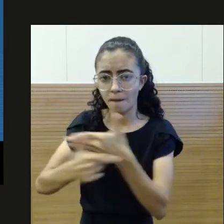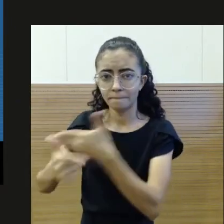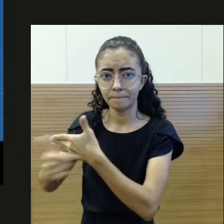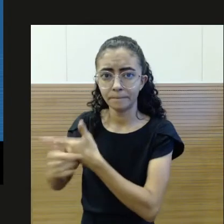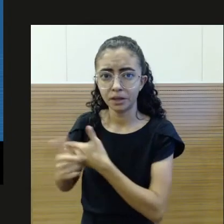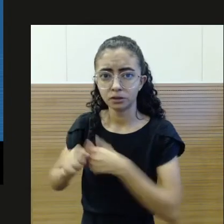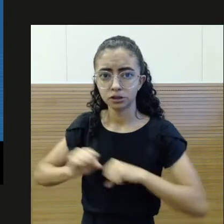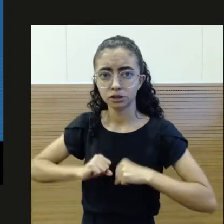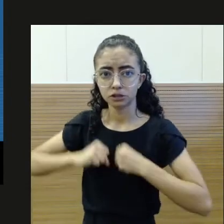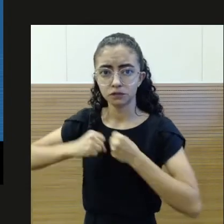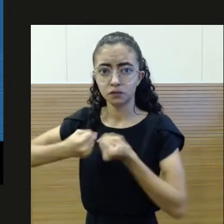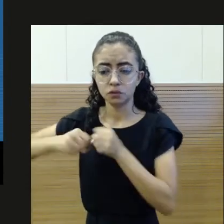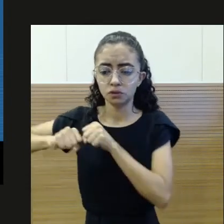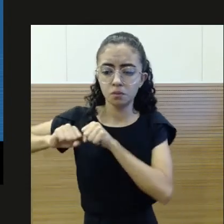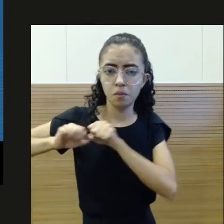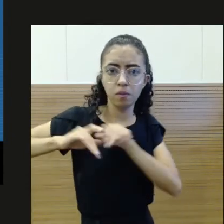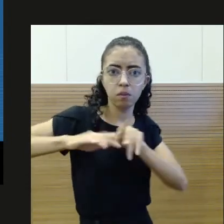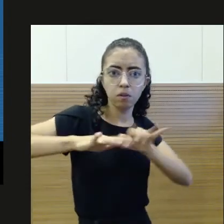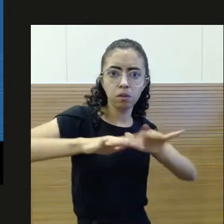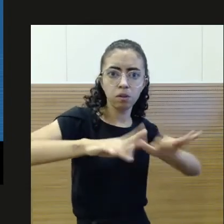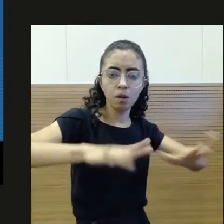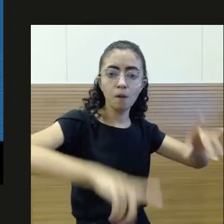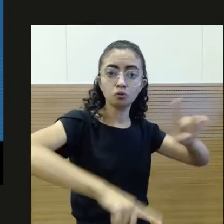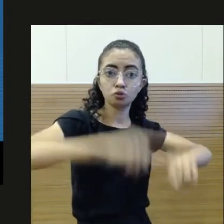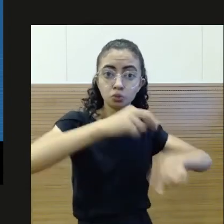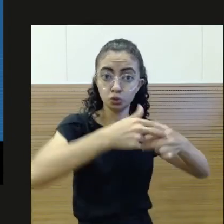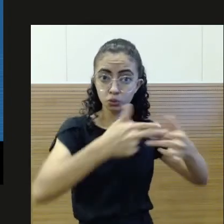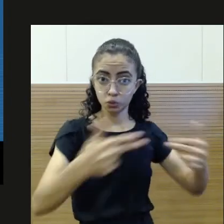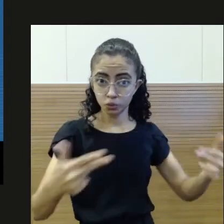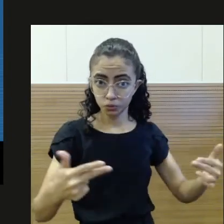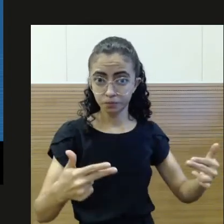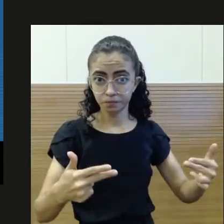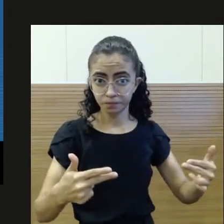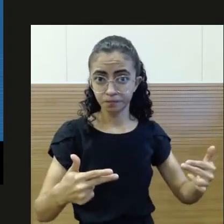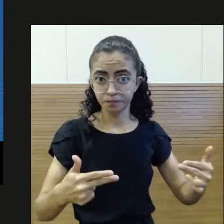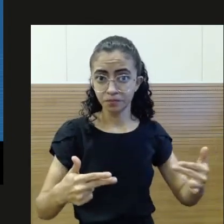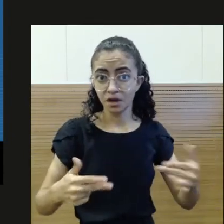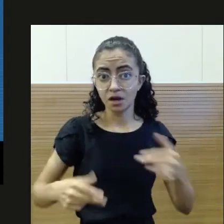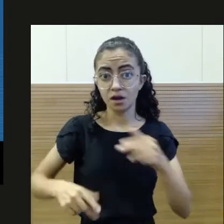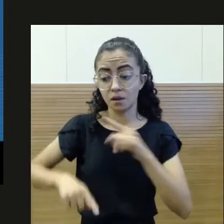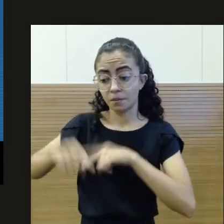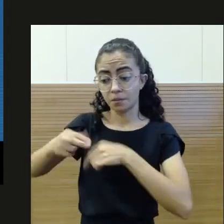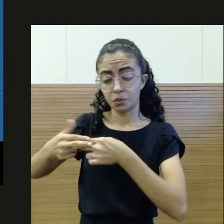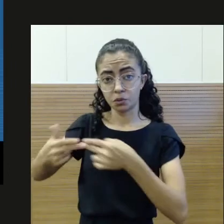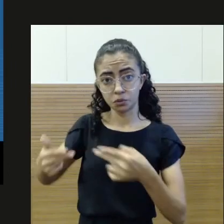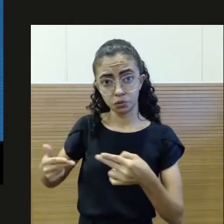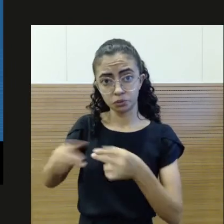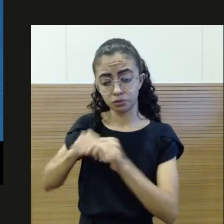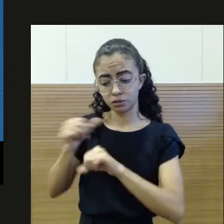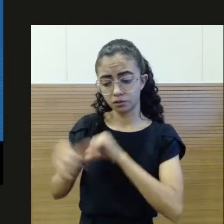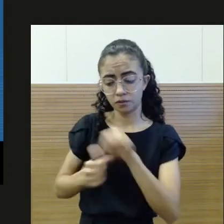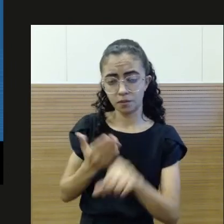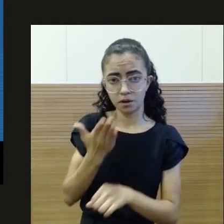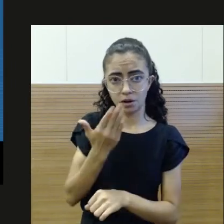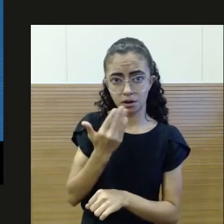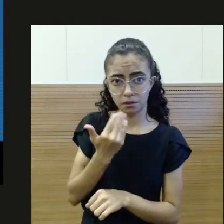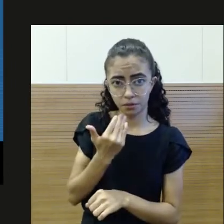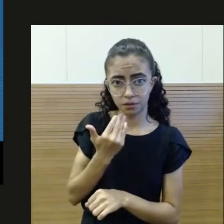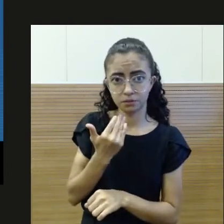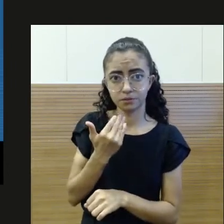expandir a presença desses produtos e fazer com que esses produtos sejam transformados de produtos para alimentos sejam reconhecidos